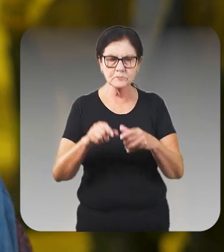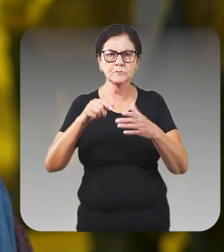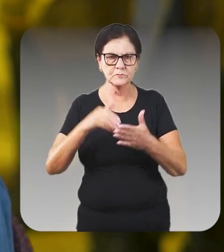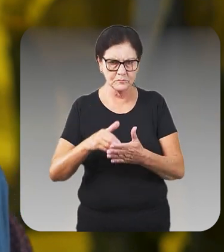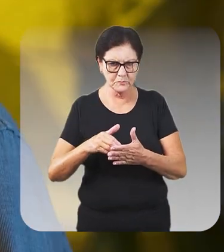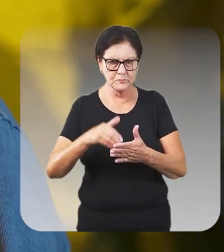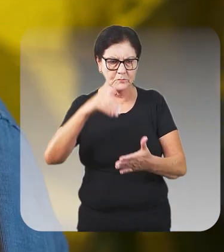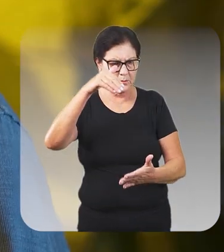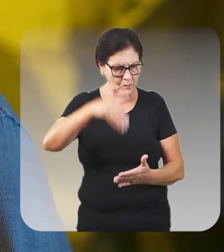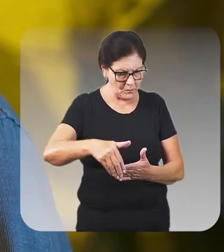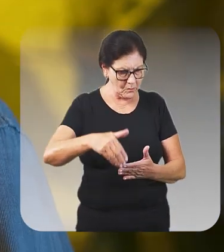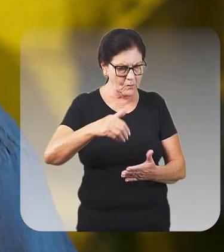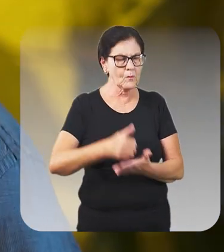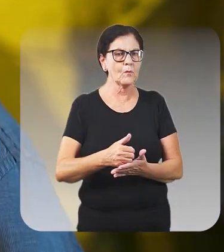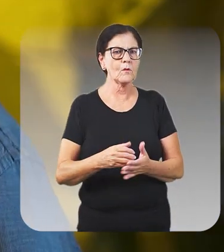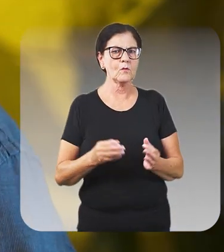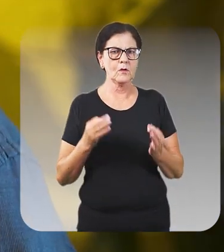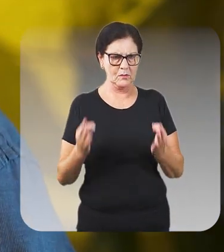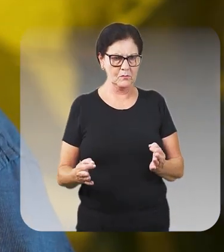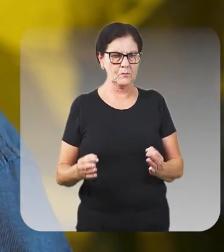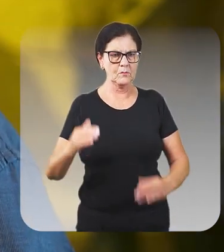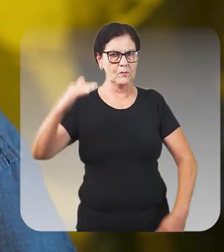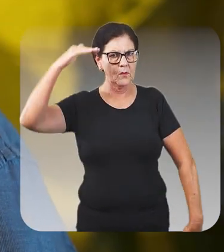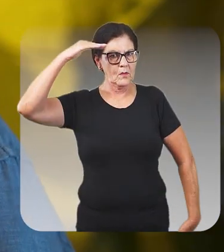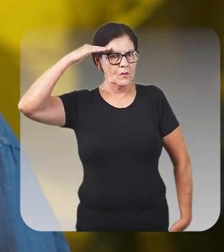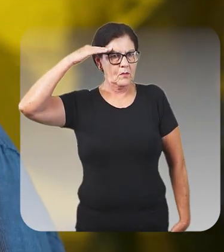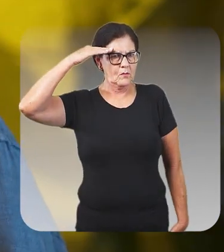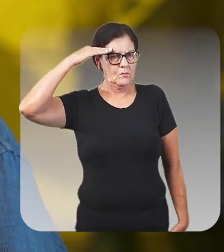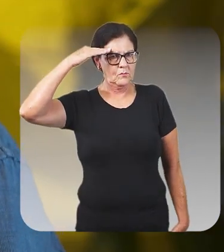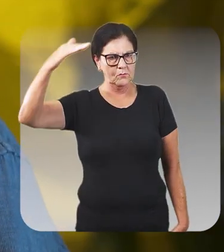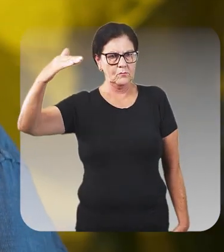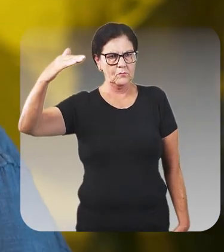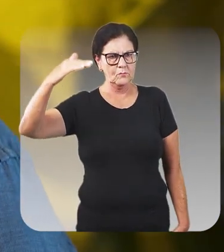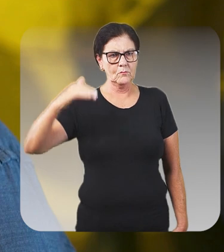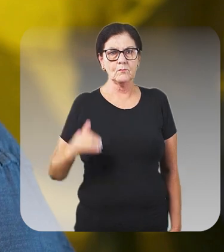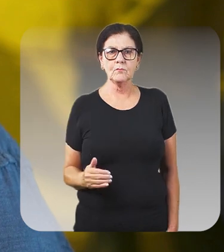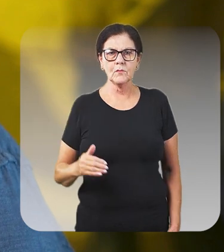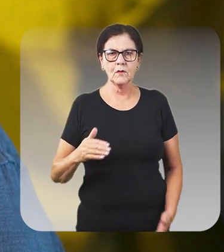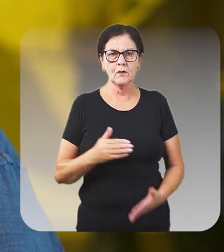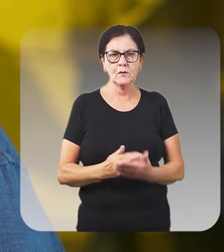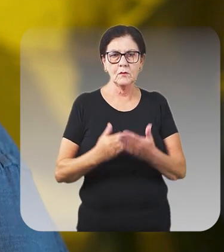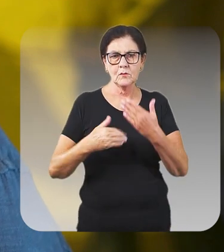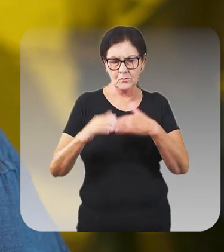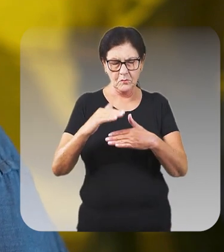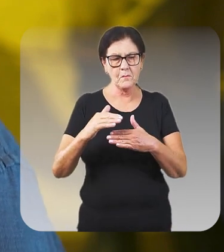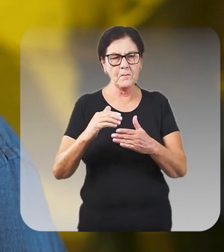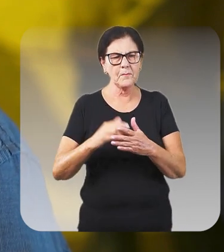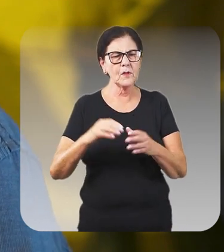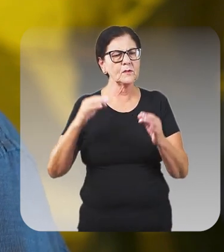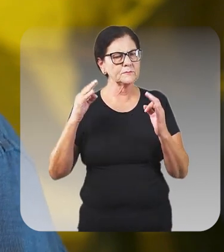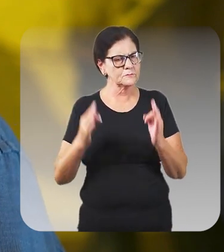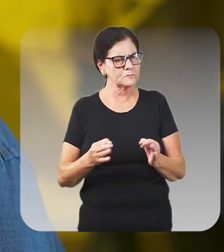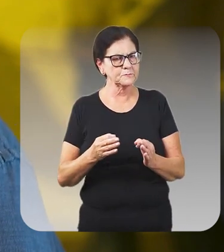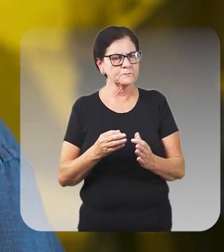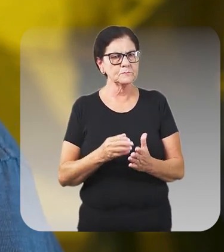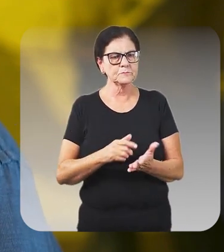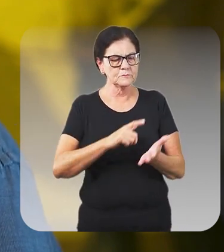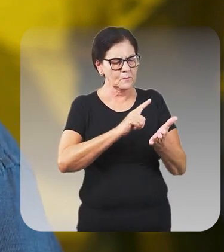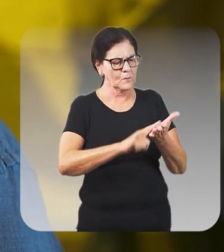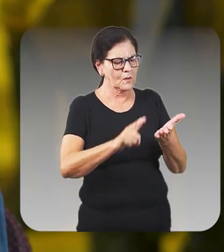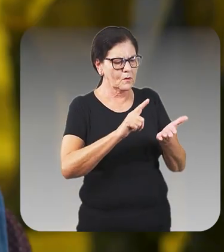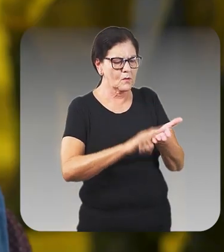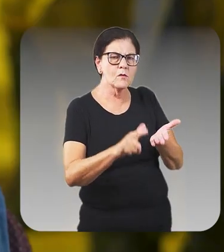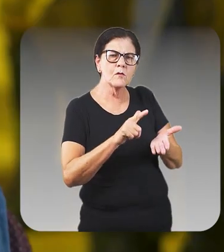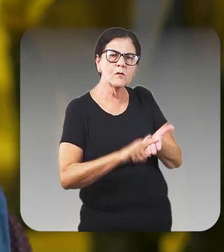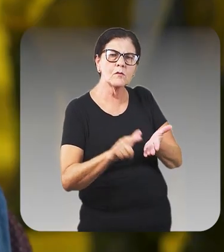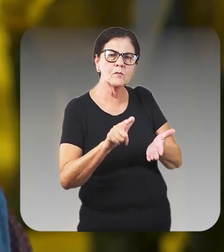no centro do Rio, eles formavam um militar extremamente científico com ênfase na teoria. Então eles é um militar muito